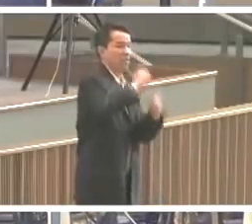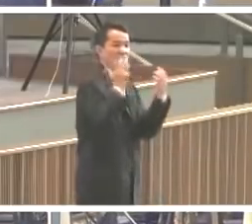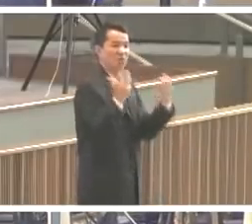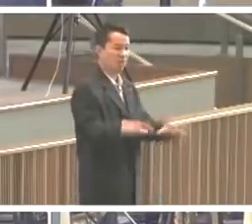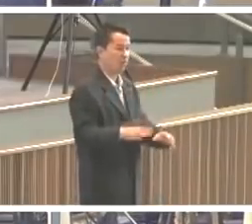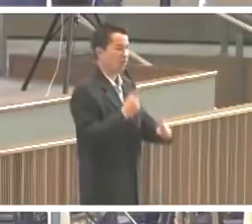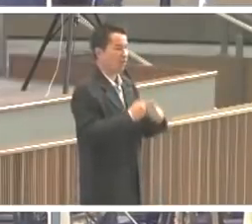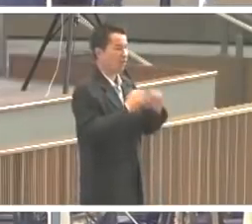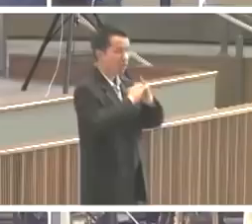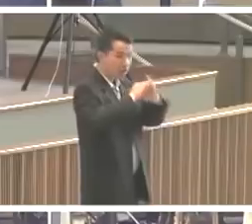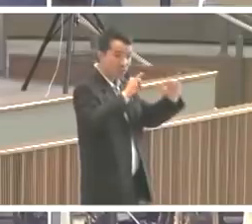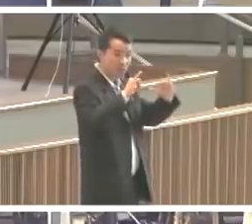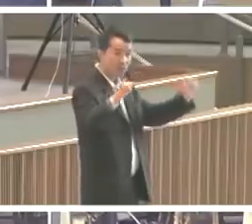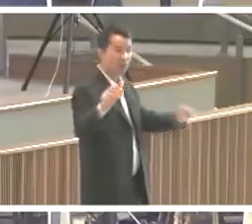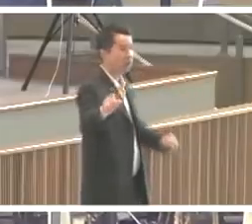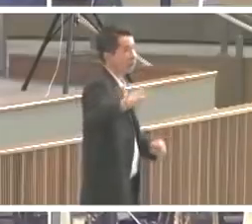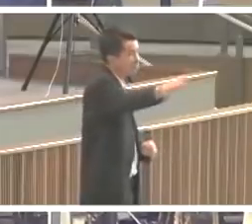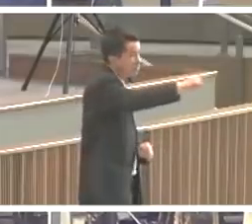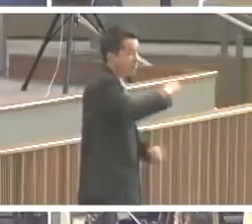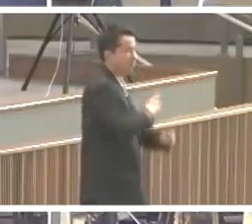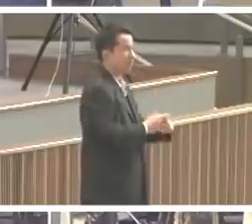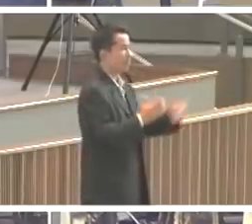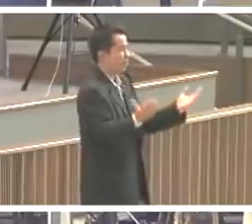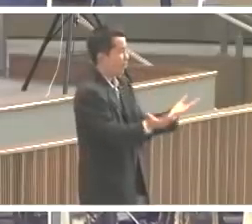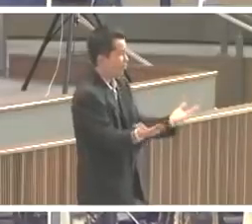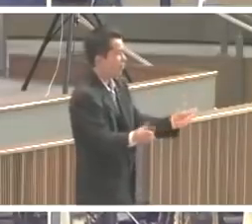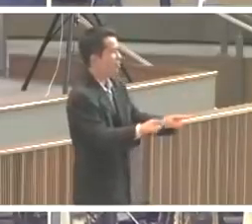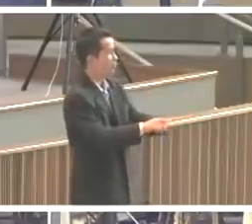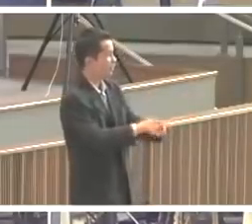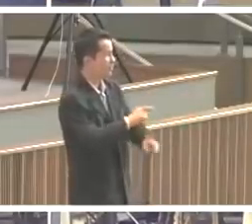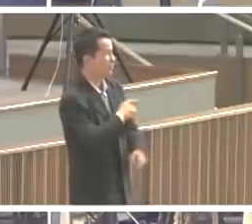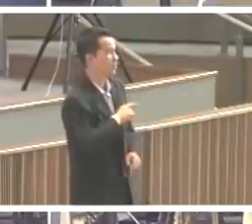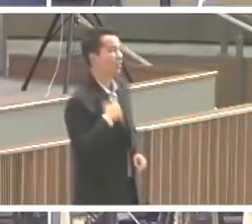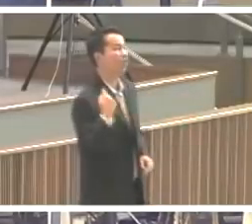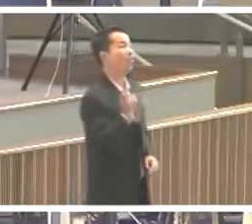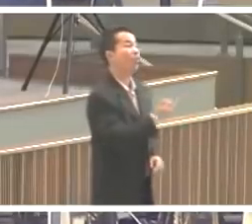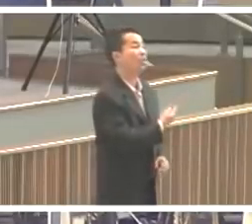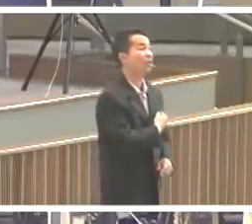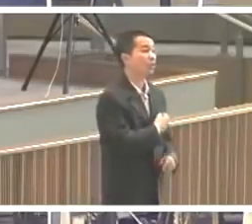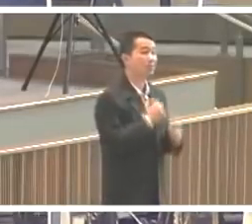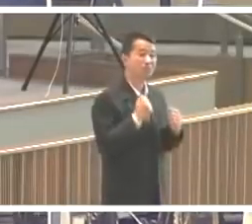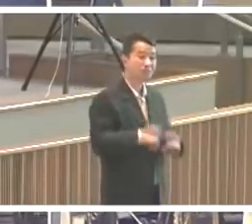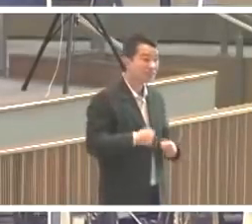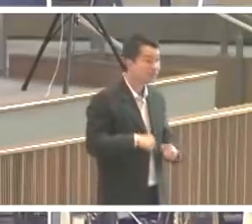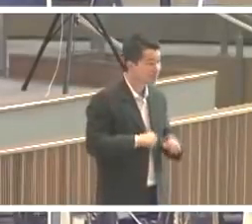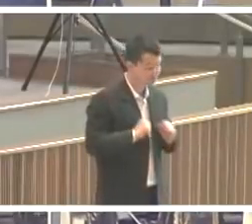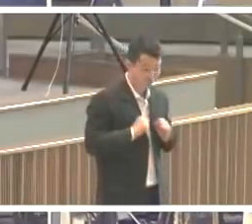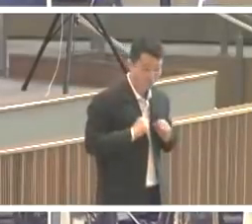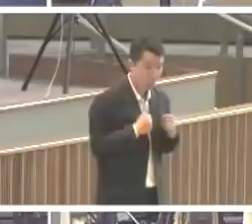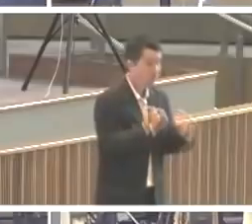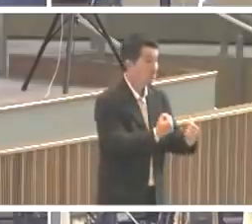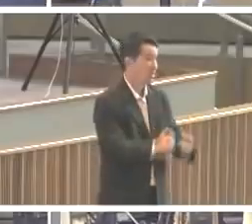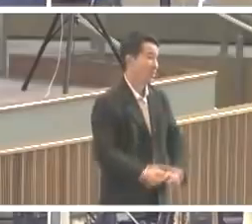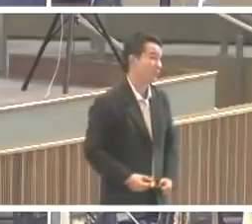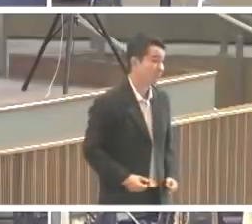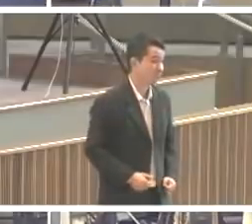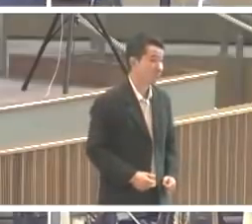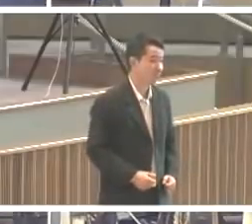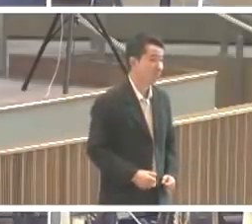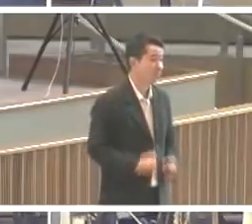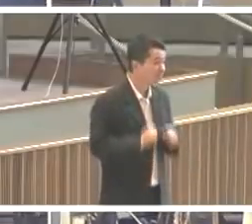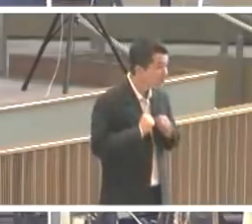o tempo da oportunidade pede de nós atitude, e para desfrutar